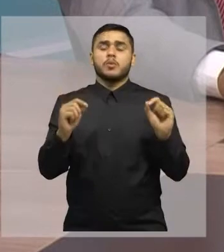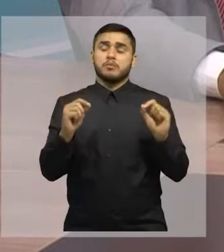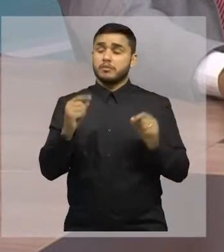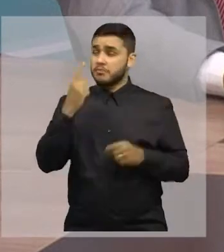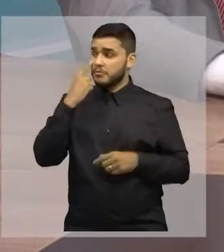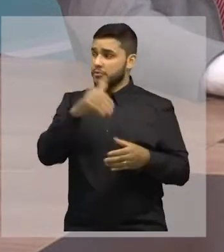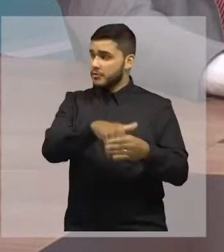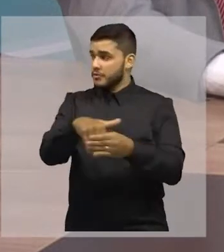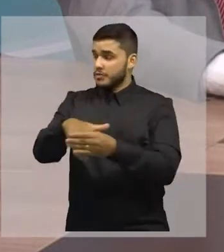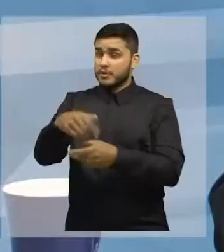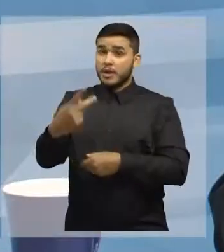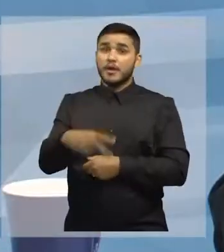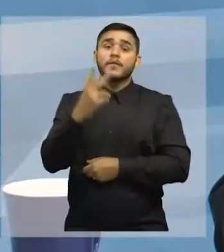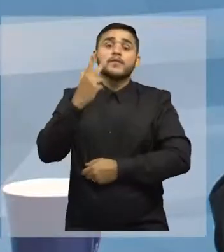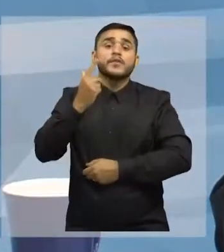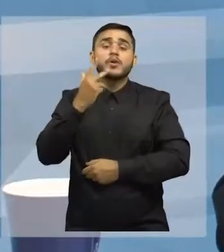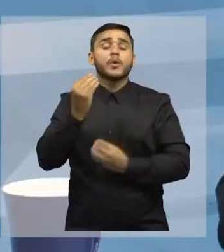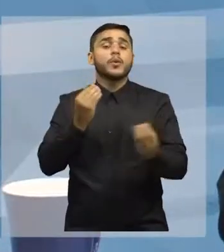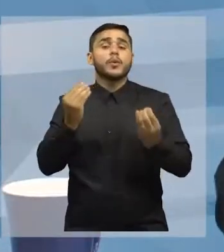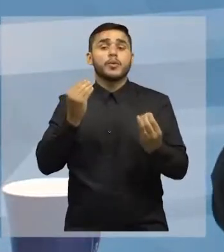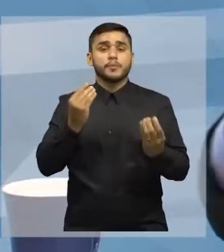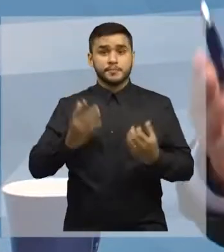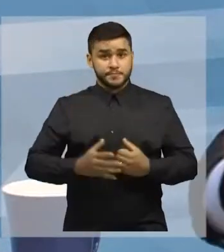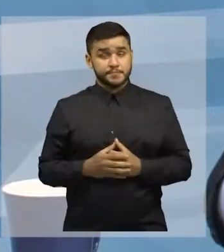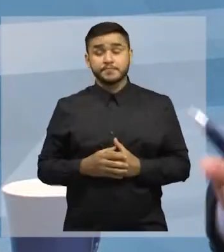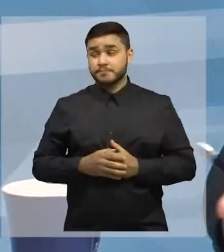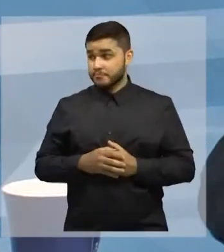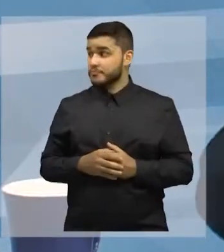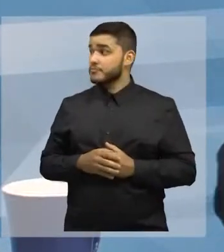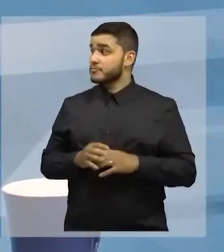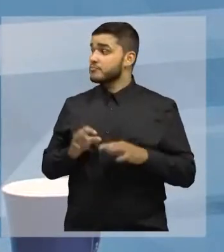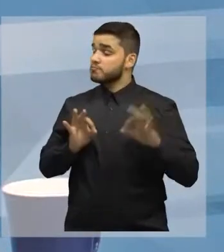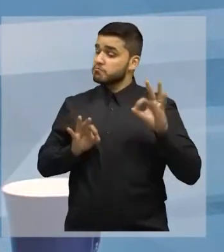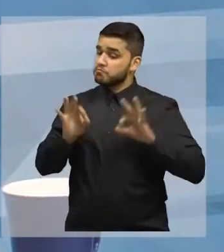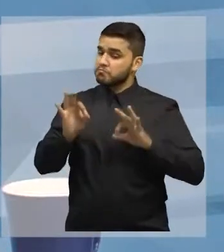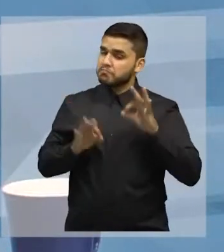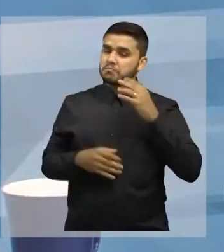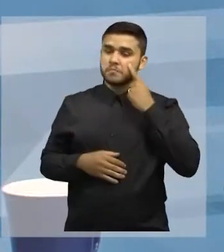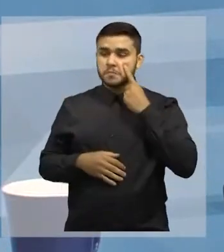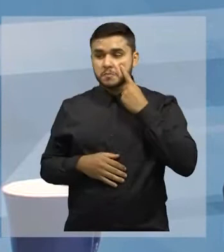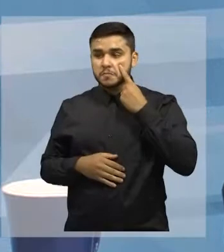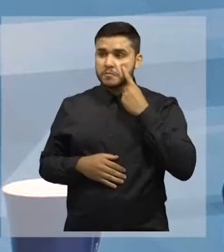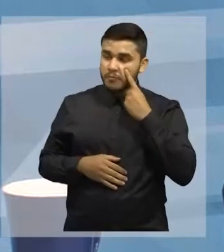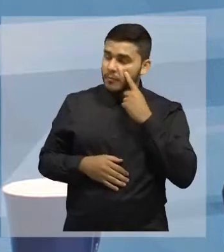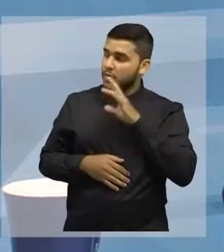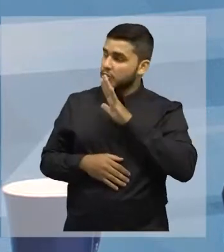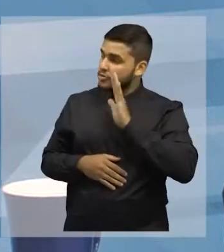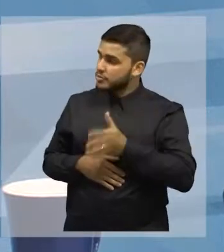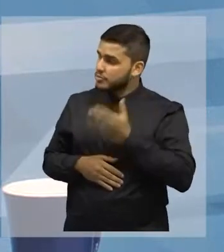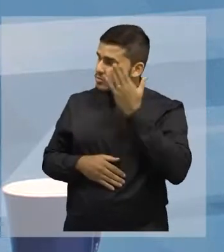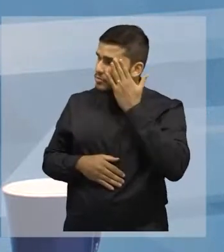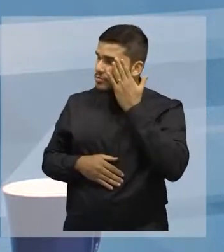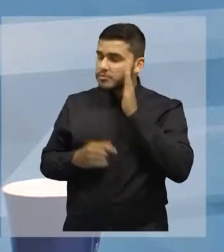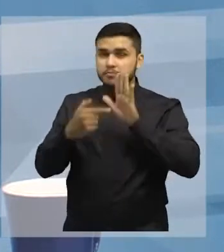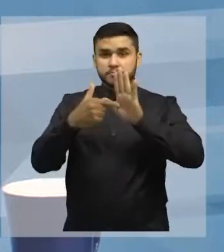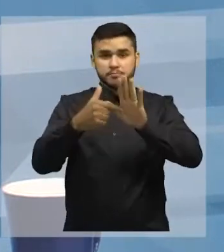em Fortaleza, né? Que já se começa a desenhar a partir do que está posto aí. Um instante só e a